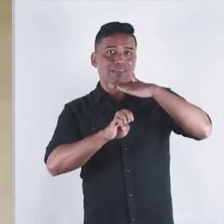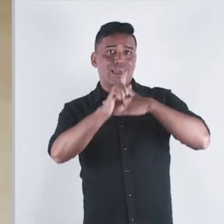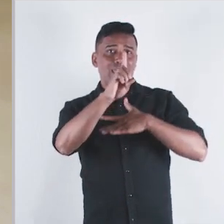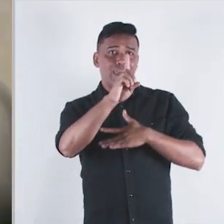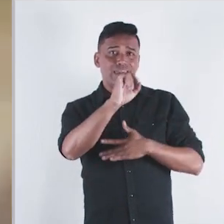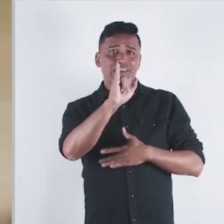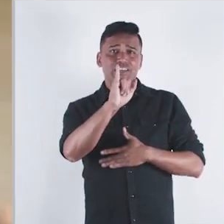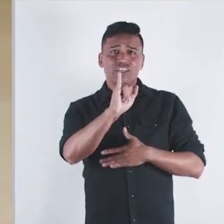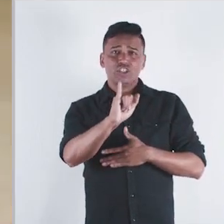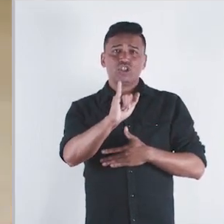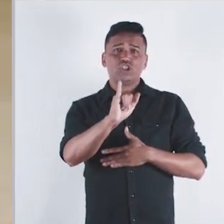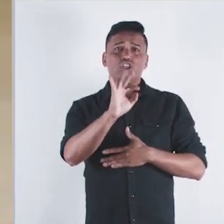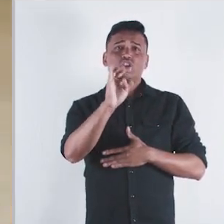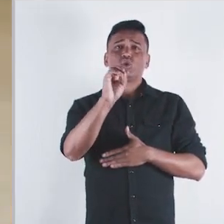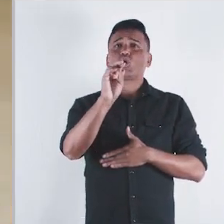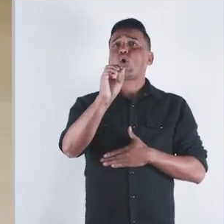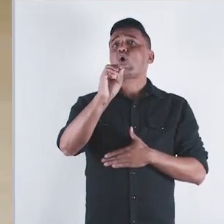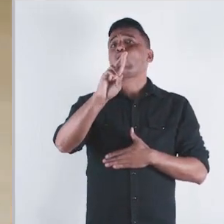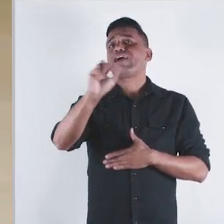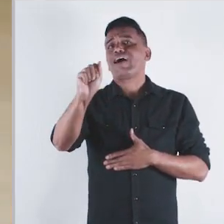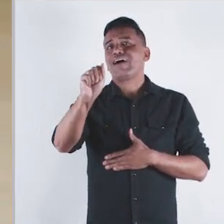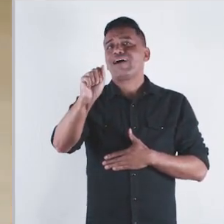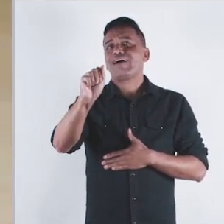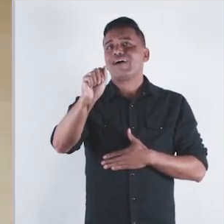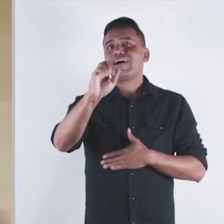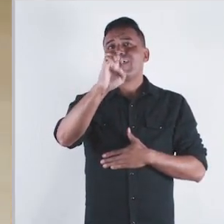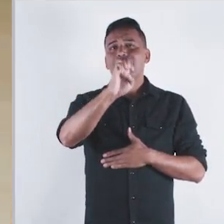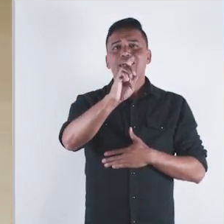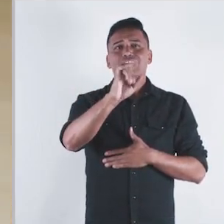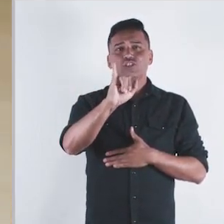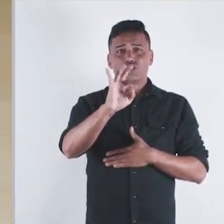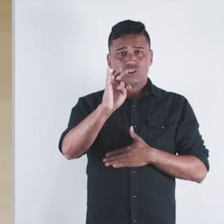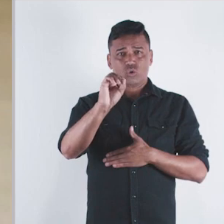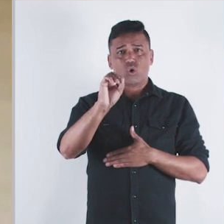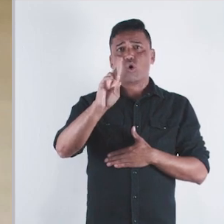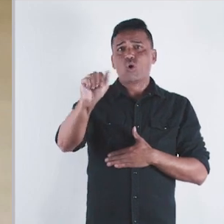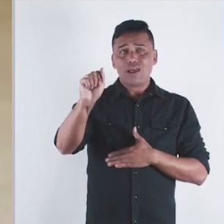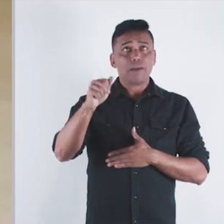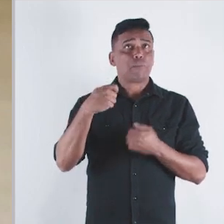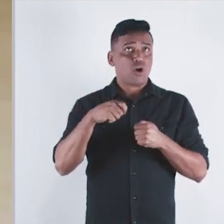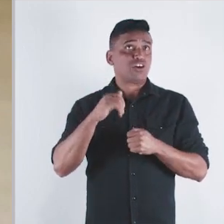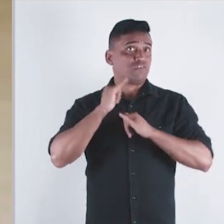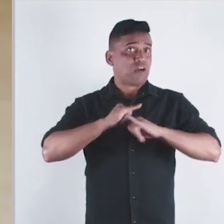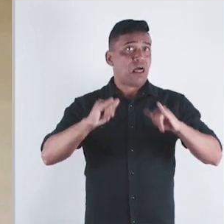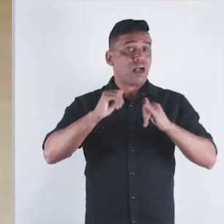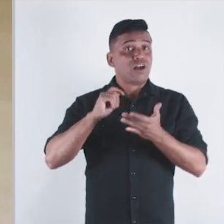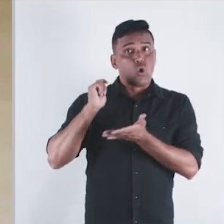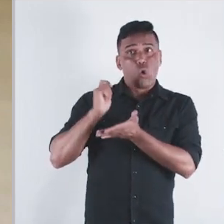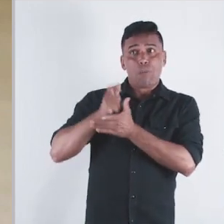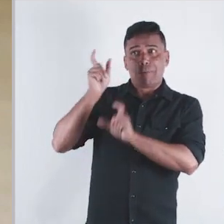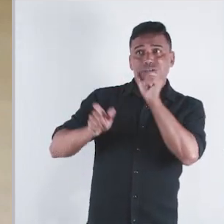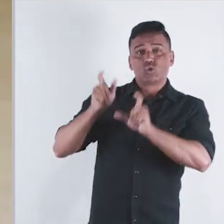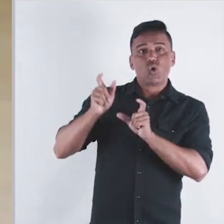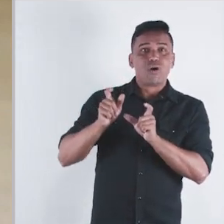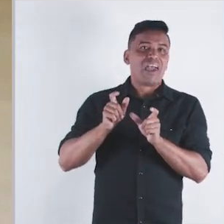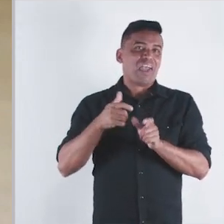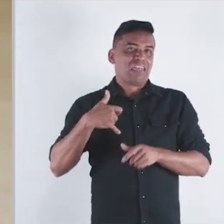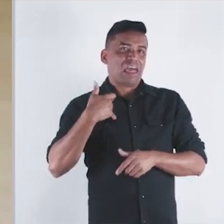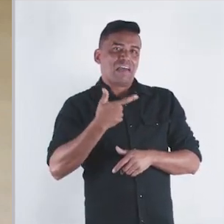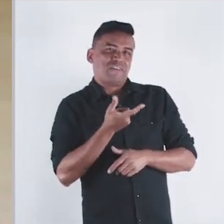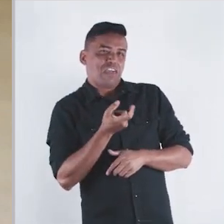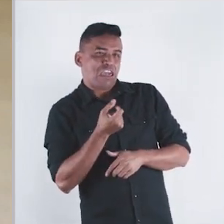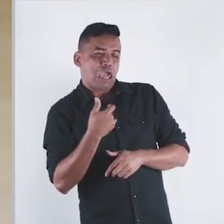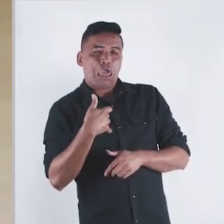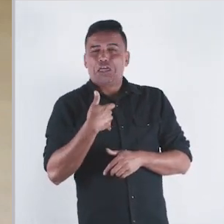dizer, se houvesse uma editora, a gente poderia dizer, olha, quem mais compra literatura digital é a moçada dos 20,